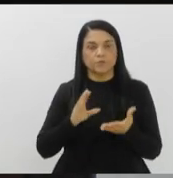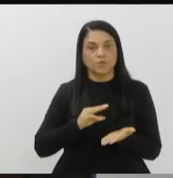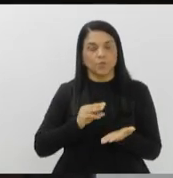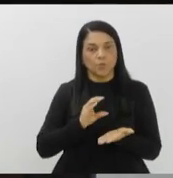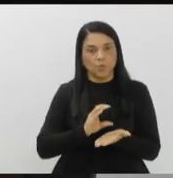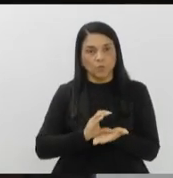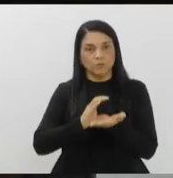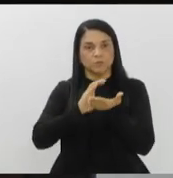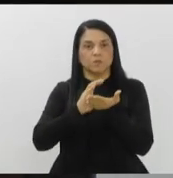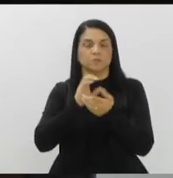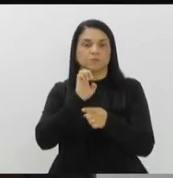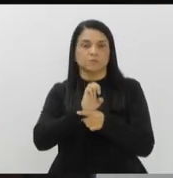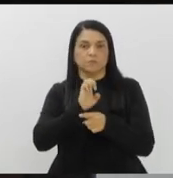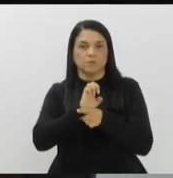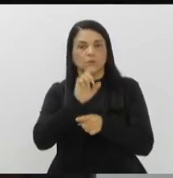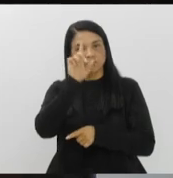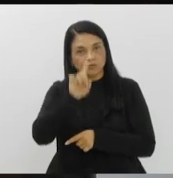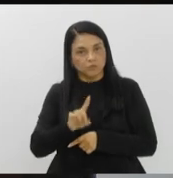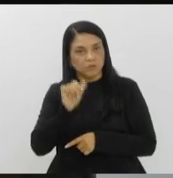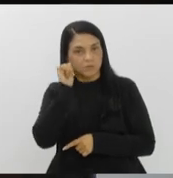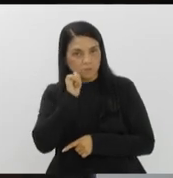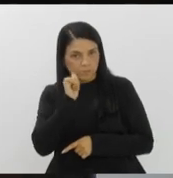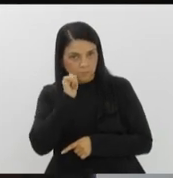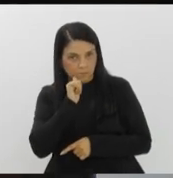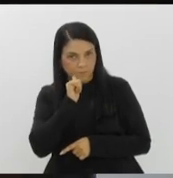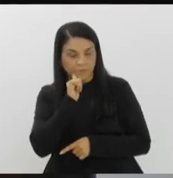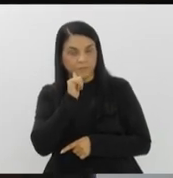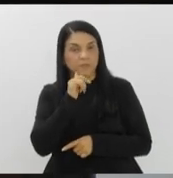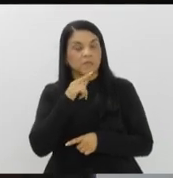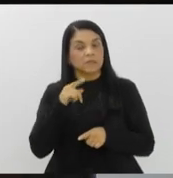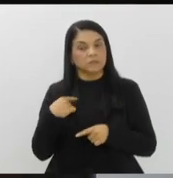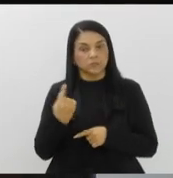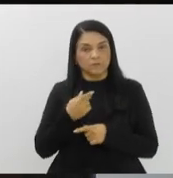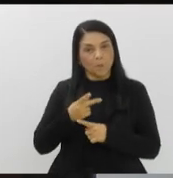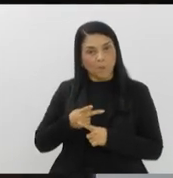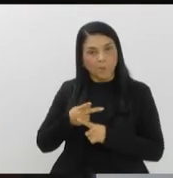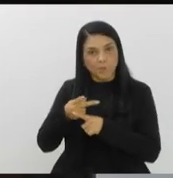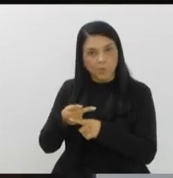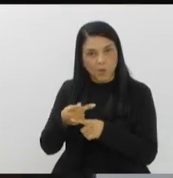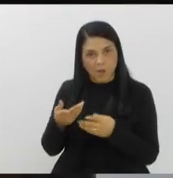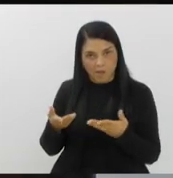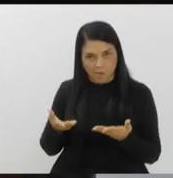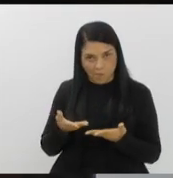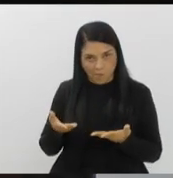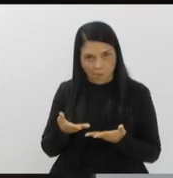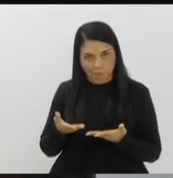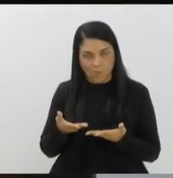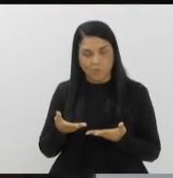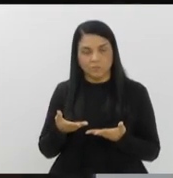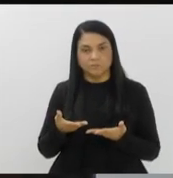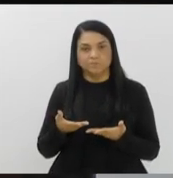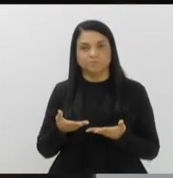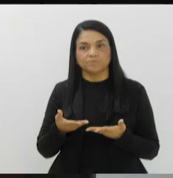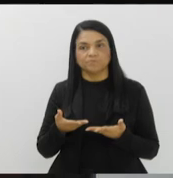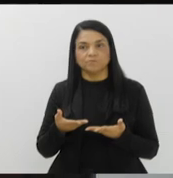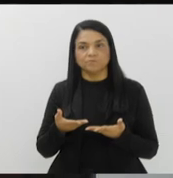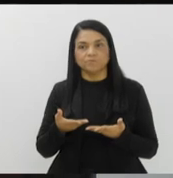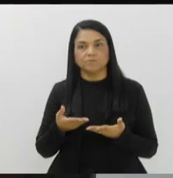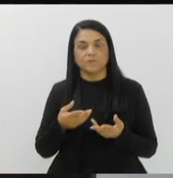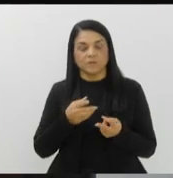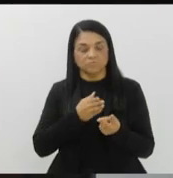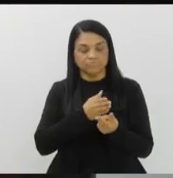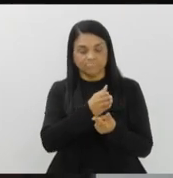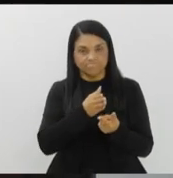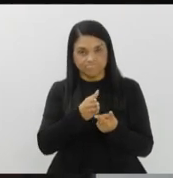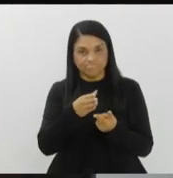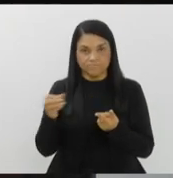Mulher. E a gente vai procurar, a partir de agora, também as duas missões novas